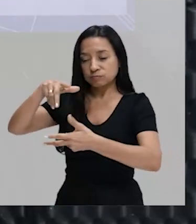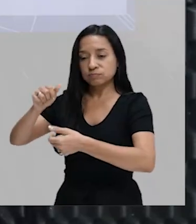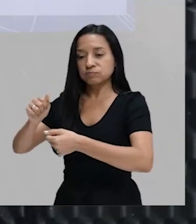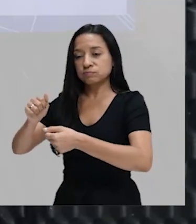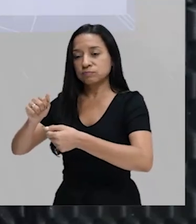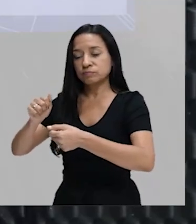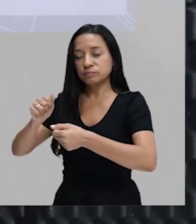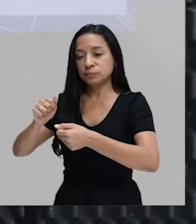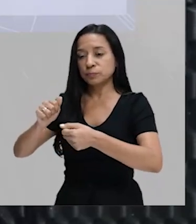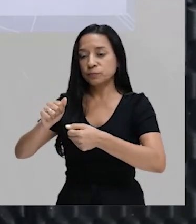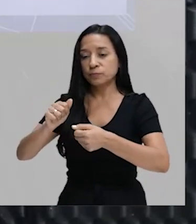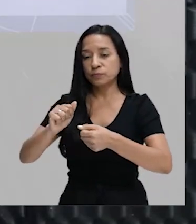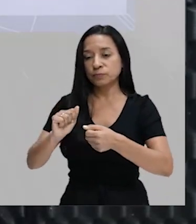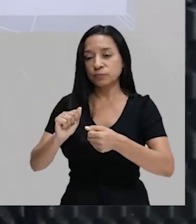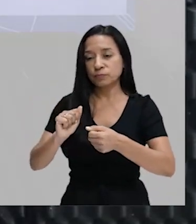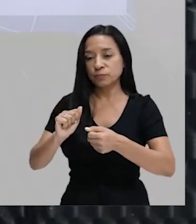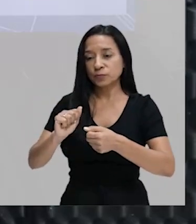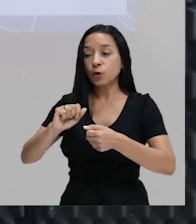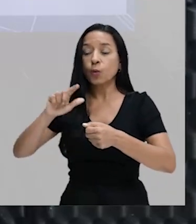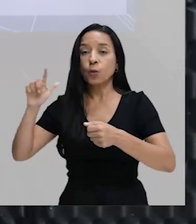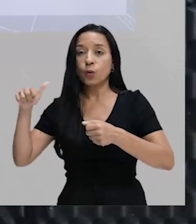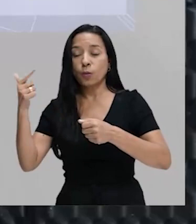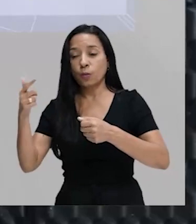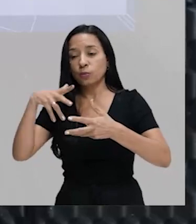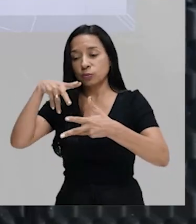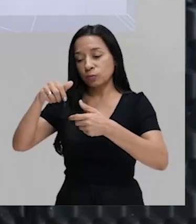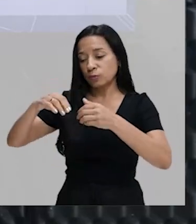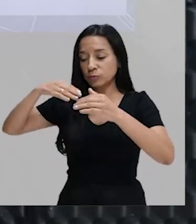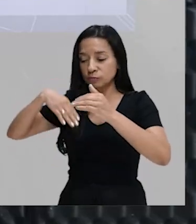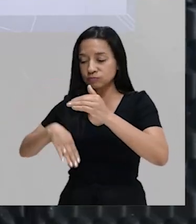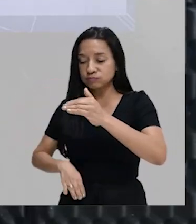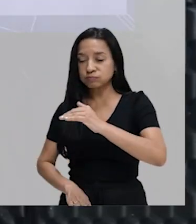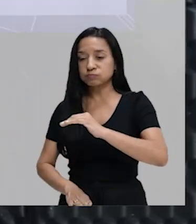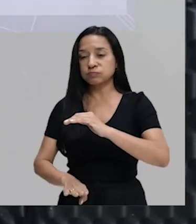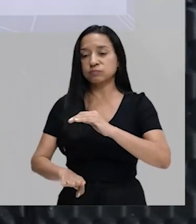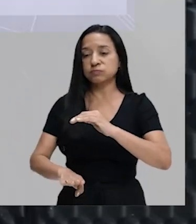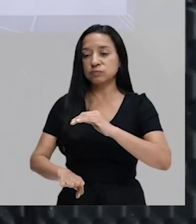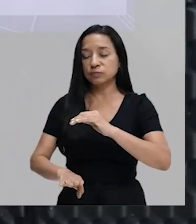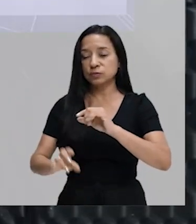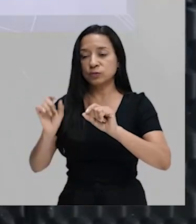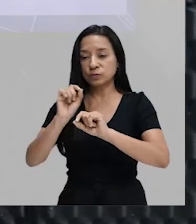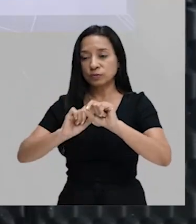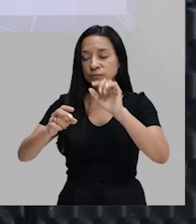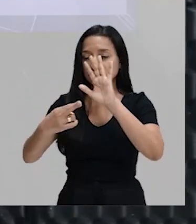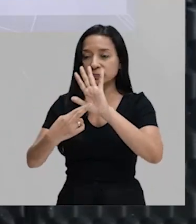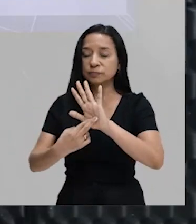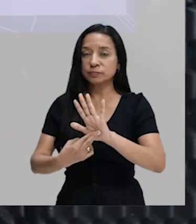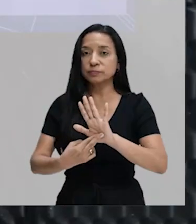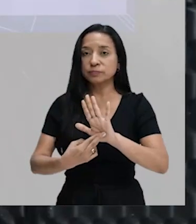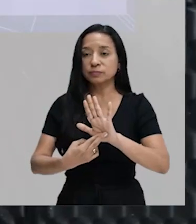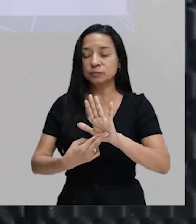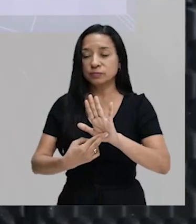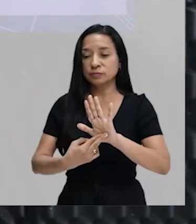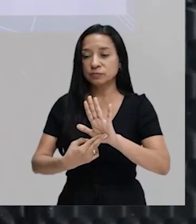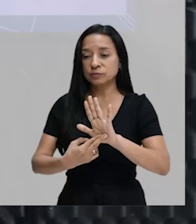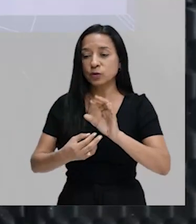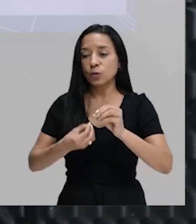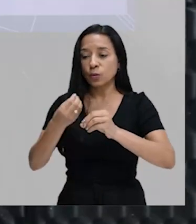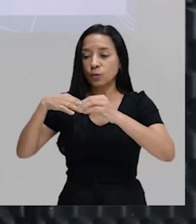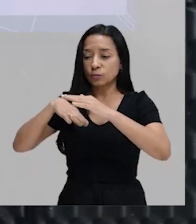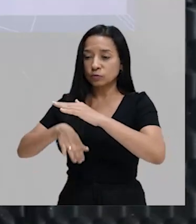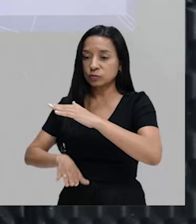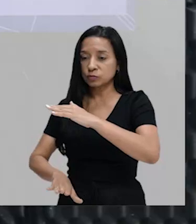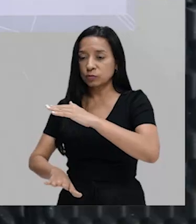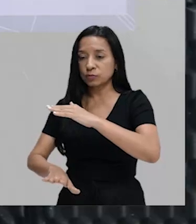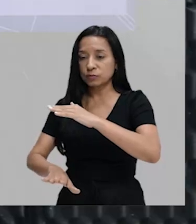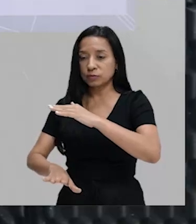tá? E o Cupacha seria o mundo subterrâneo, o que nós representamos como submundo,